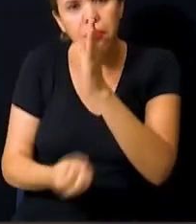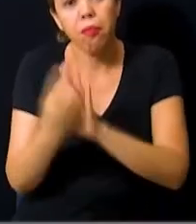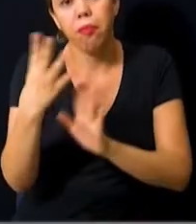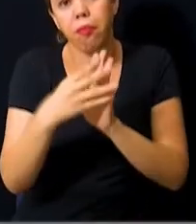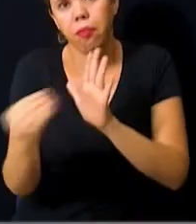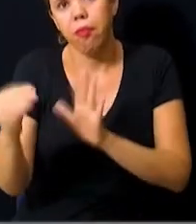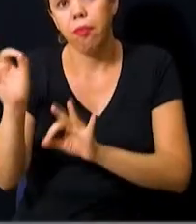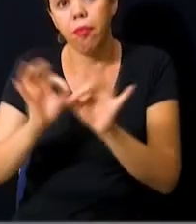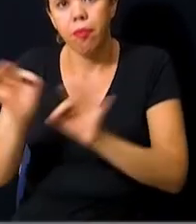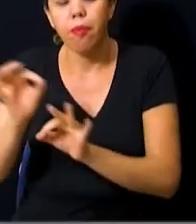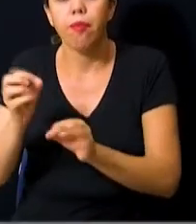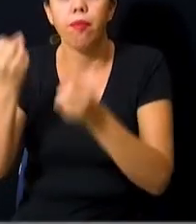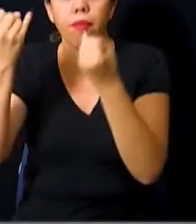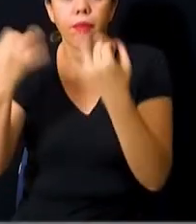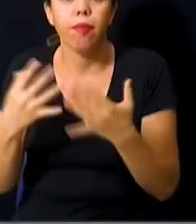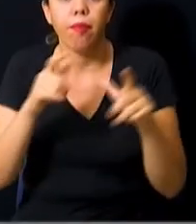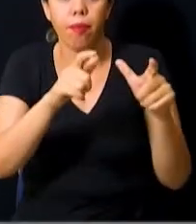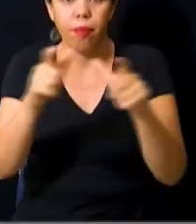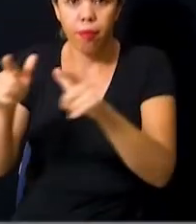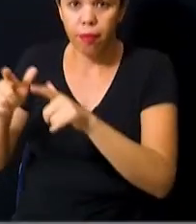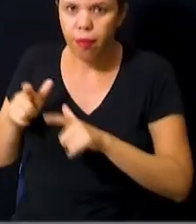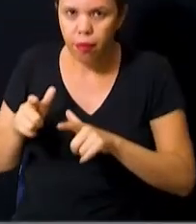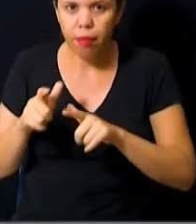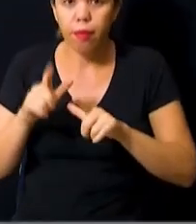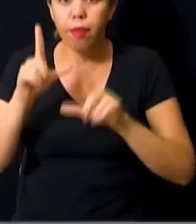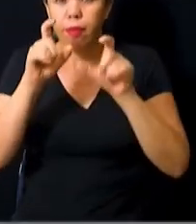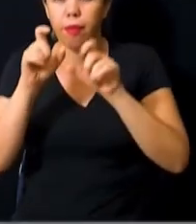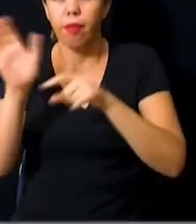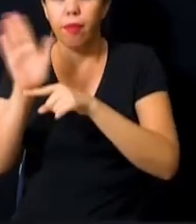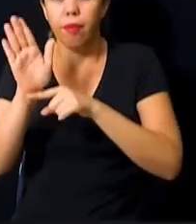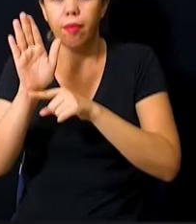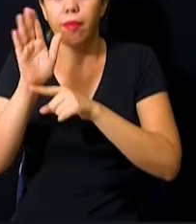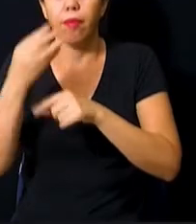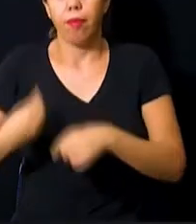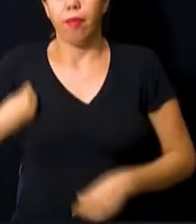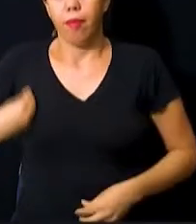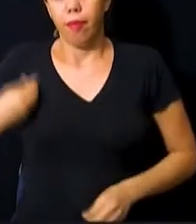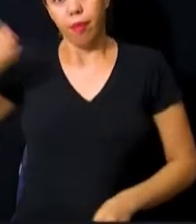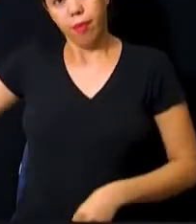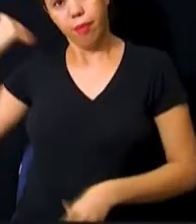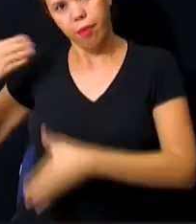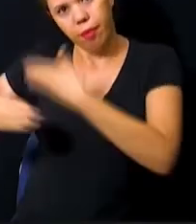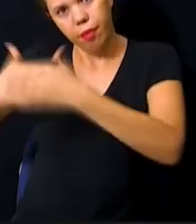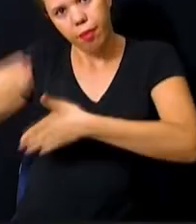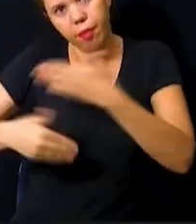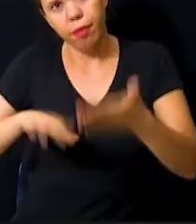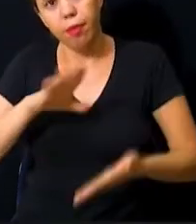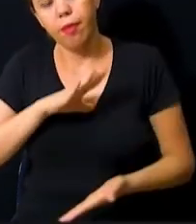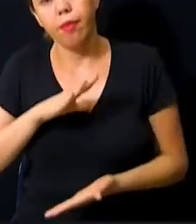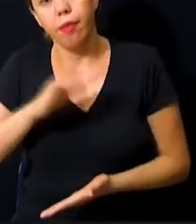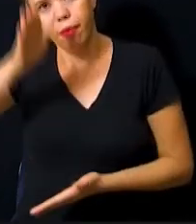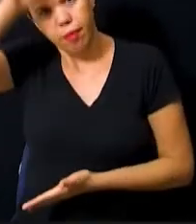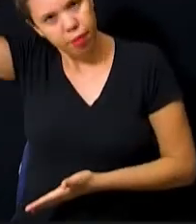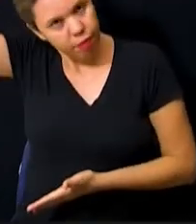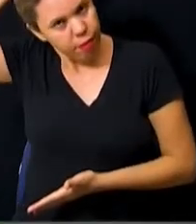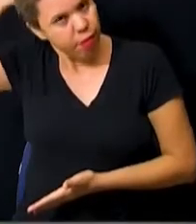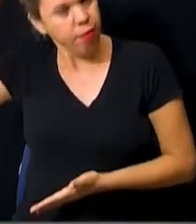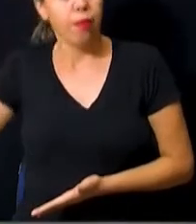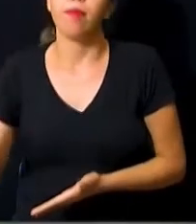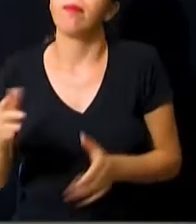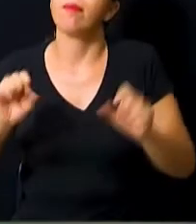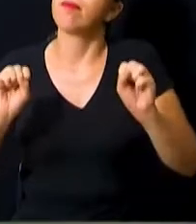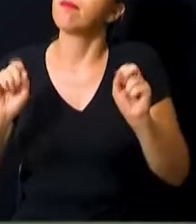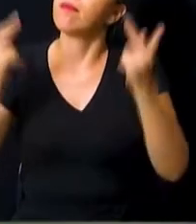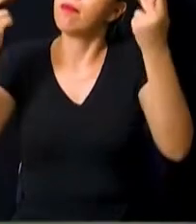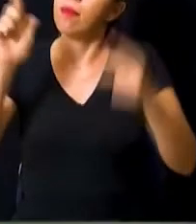originais, réplicas, além de contar com ambientes cenográficos que mostram a vida e o cotidiano da cidade romana. Já